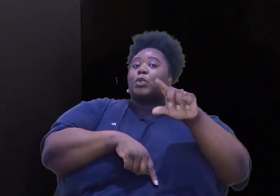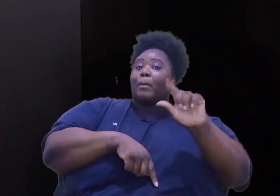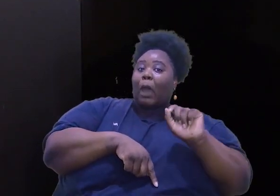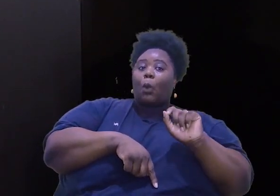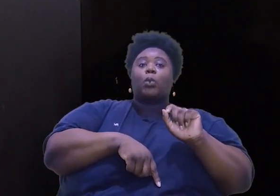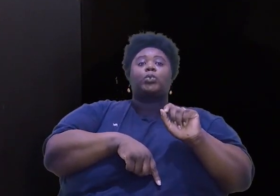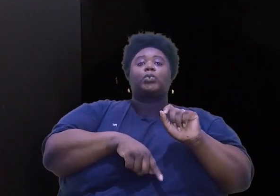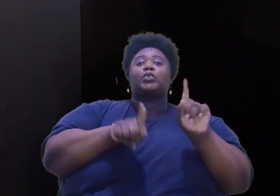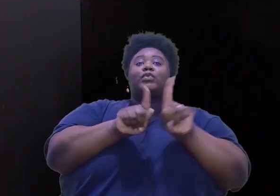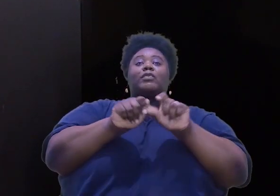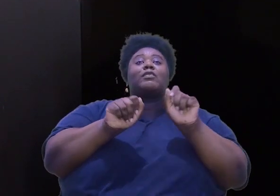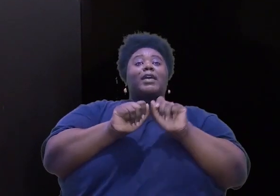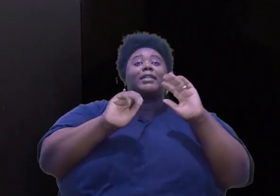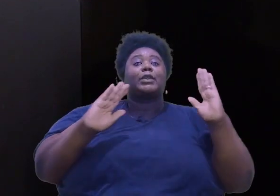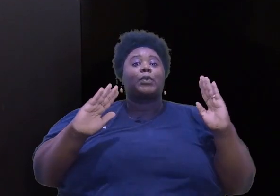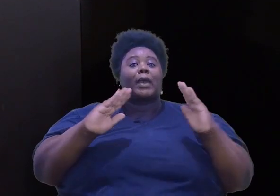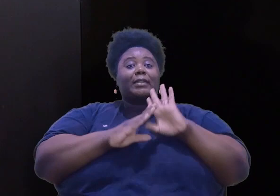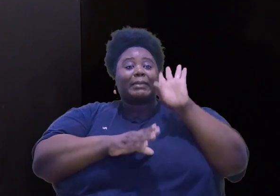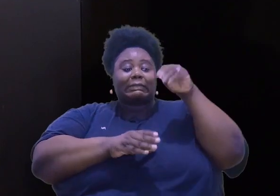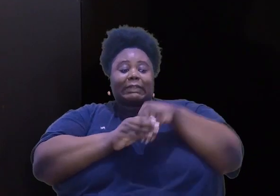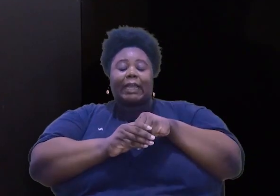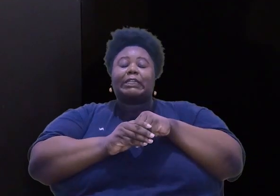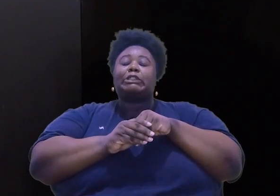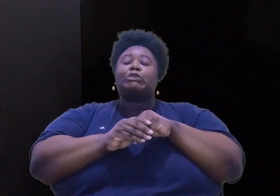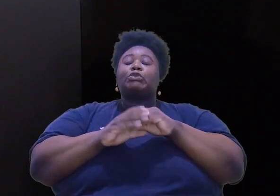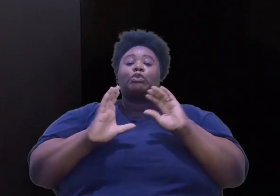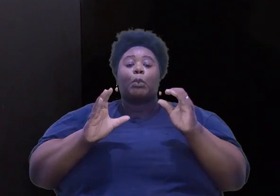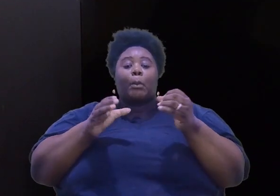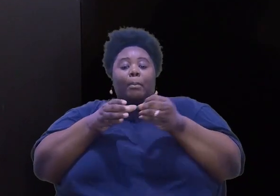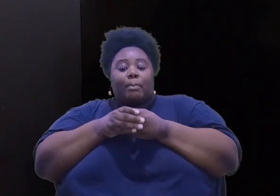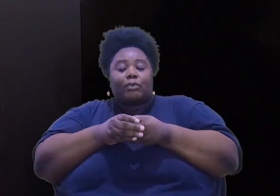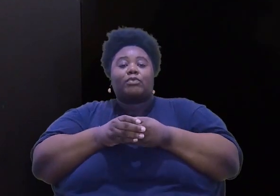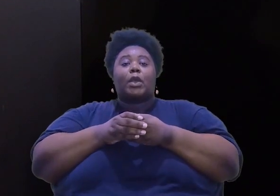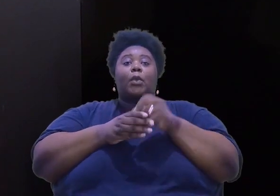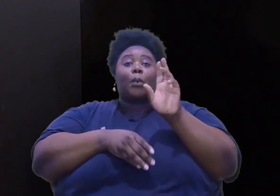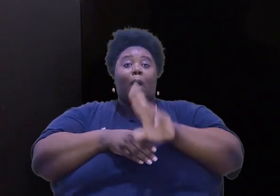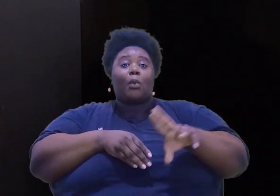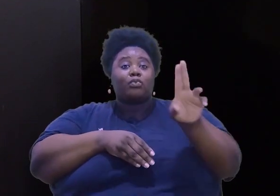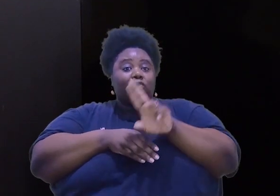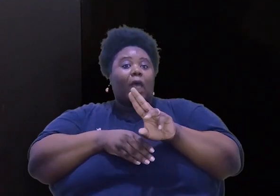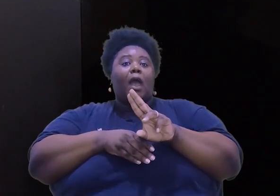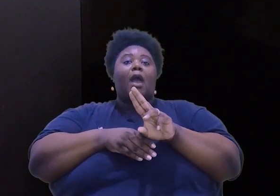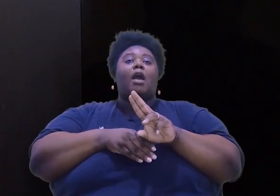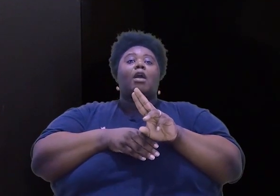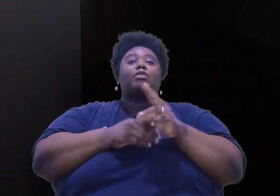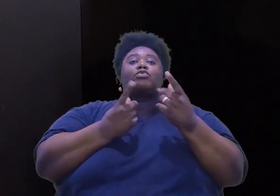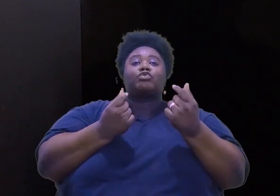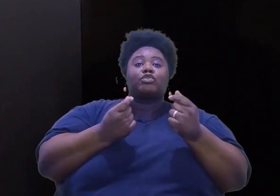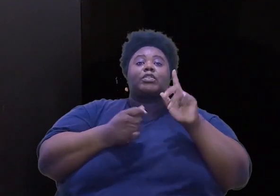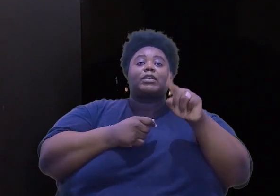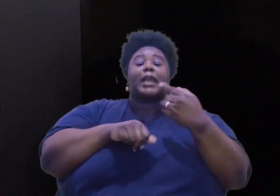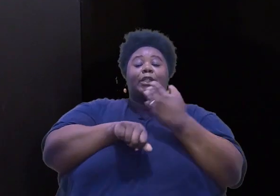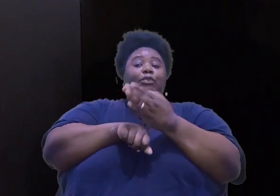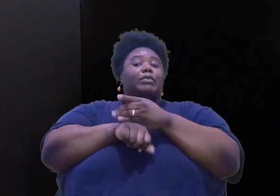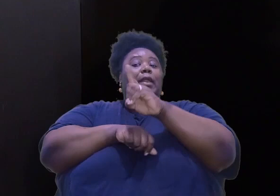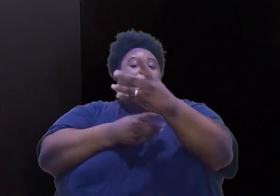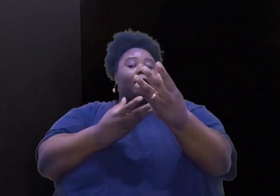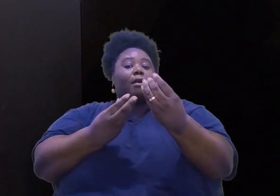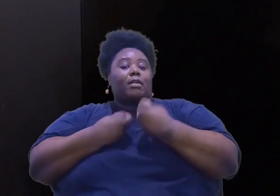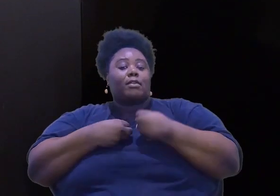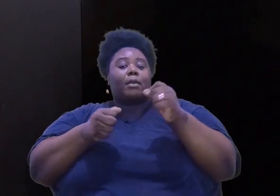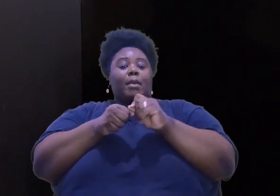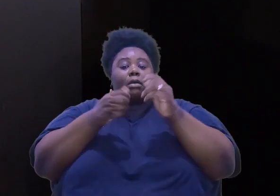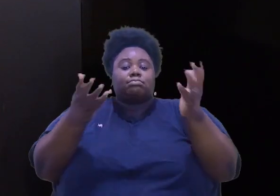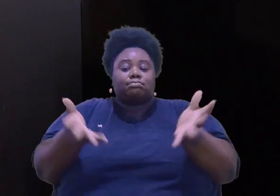promover um casamento dentro do museu, né? Ao usar o dinheiro do prêmio que ele recebe para promover